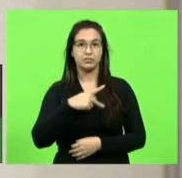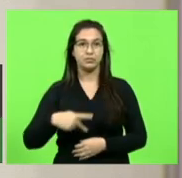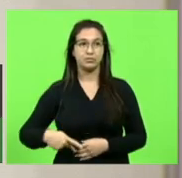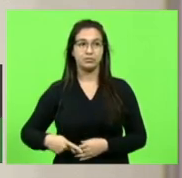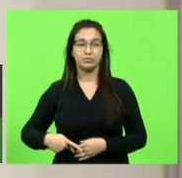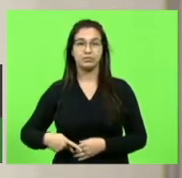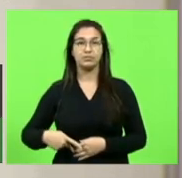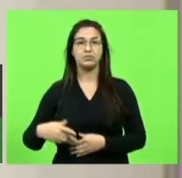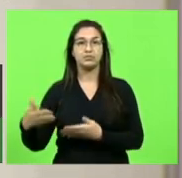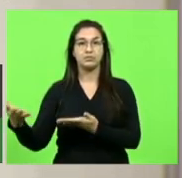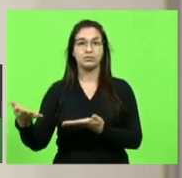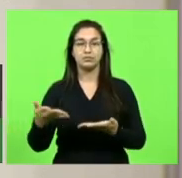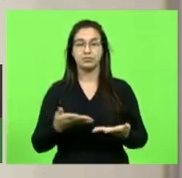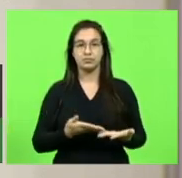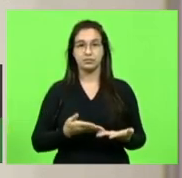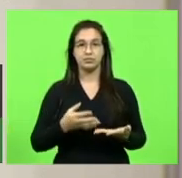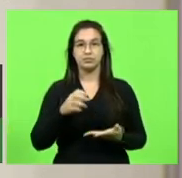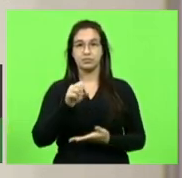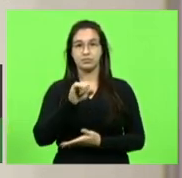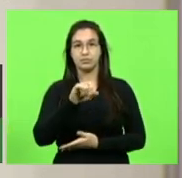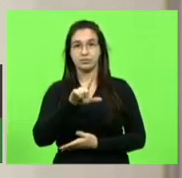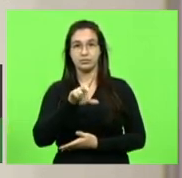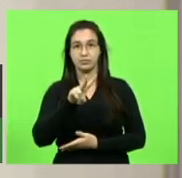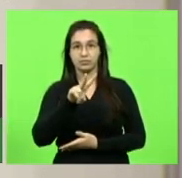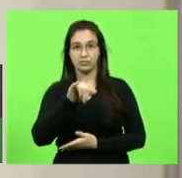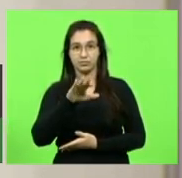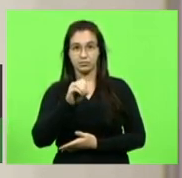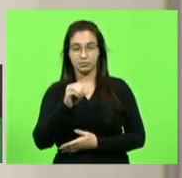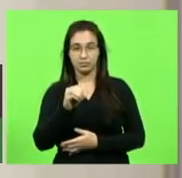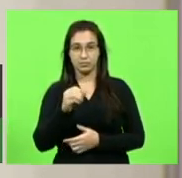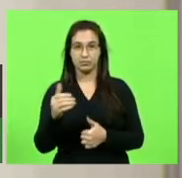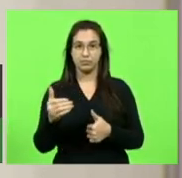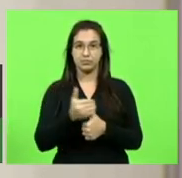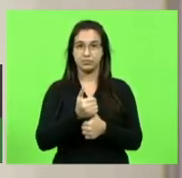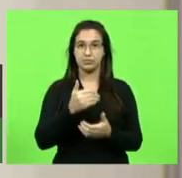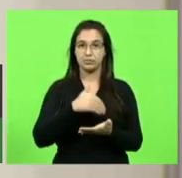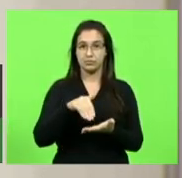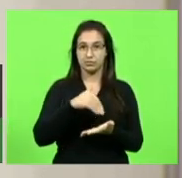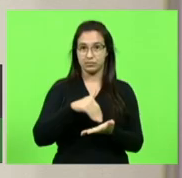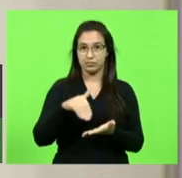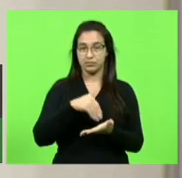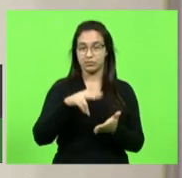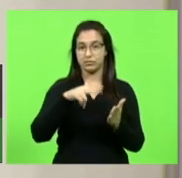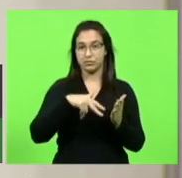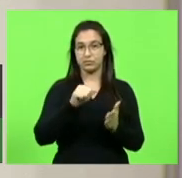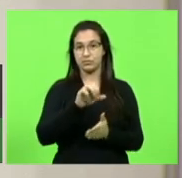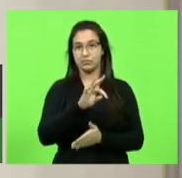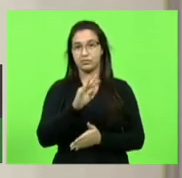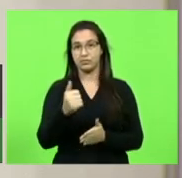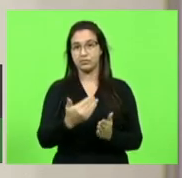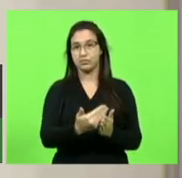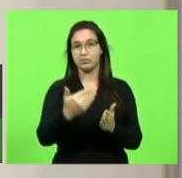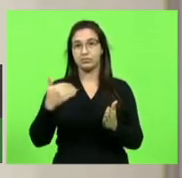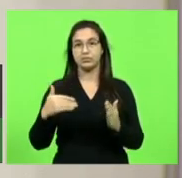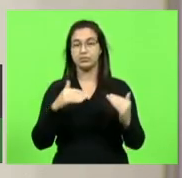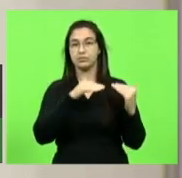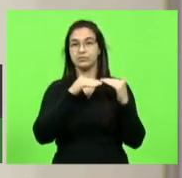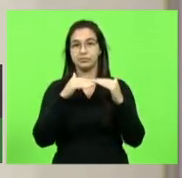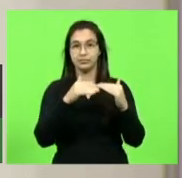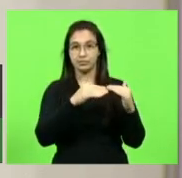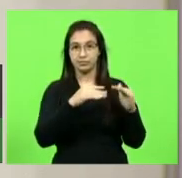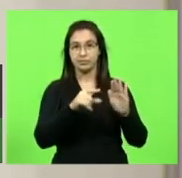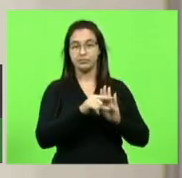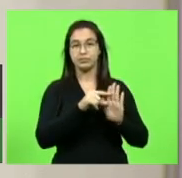convidou o senhor deputado Silvio Drevic para, como secretário ad hoc, proceder à leitura da ata da sessão anterior que, em consonância com o